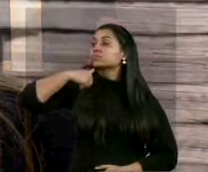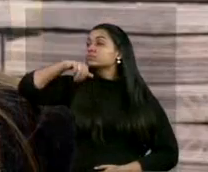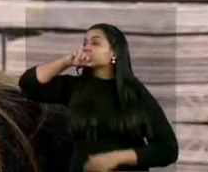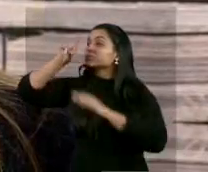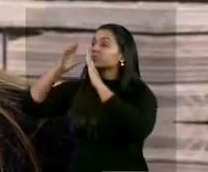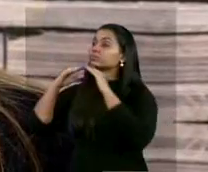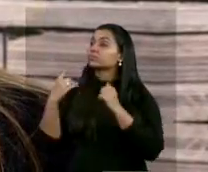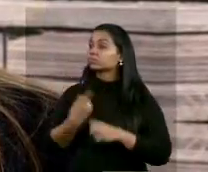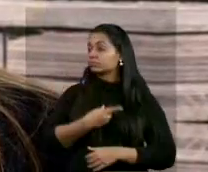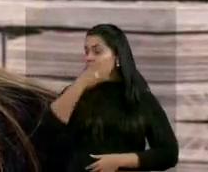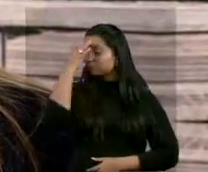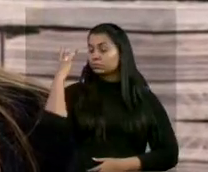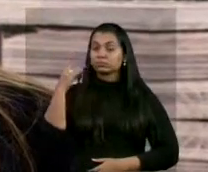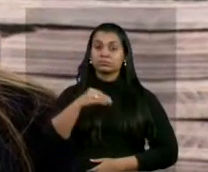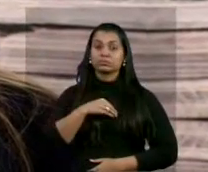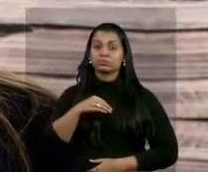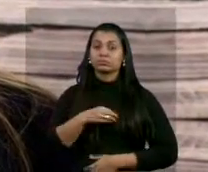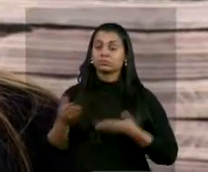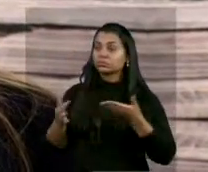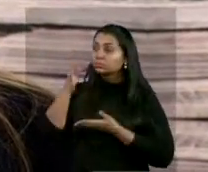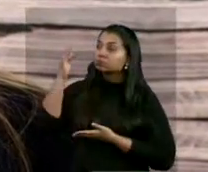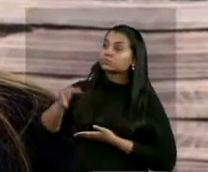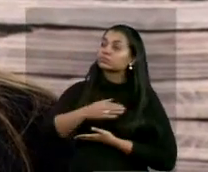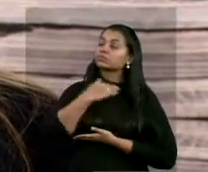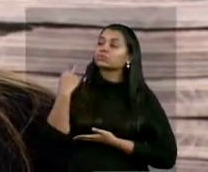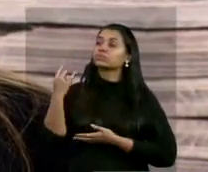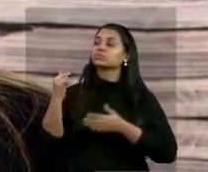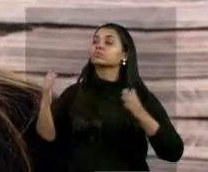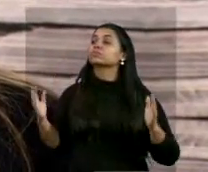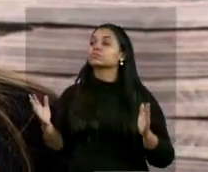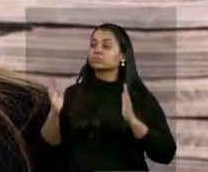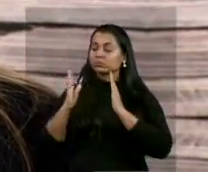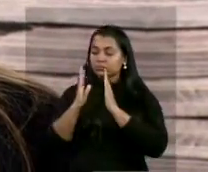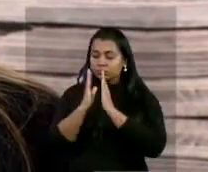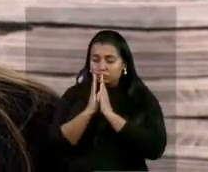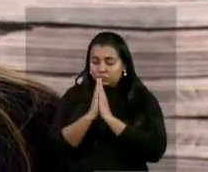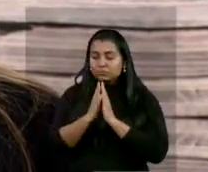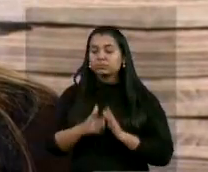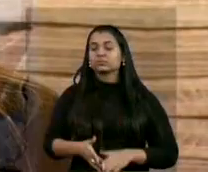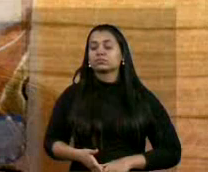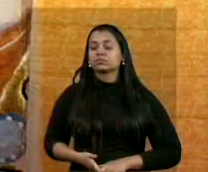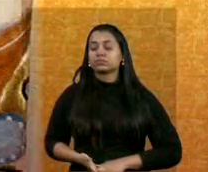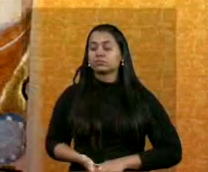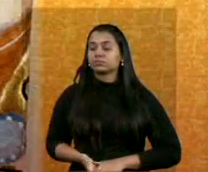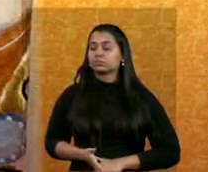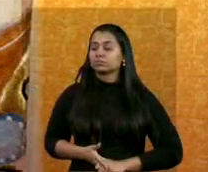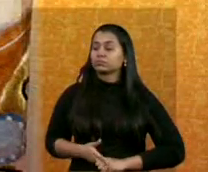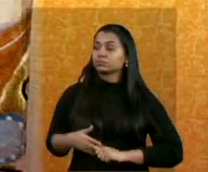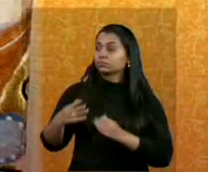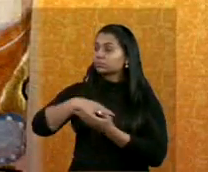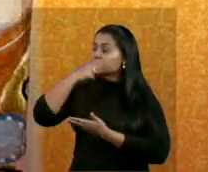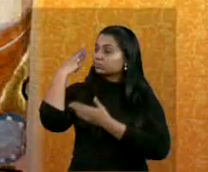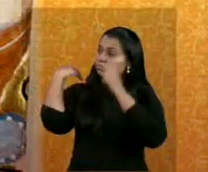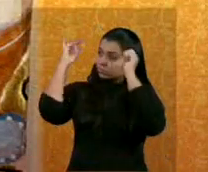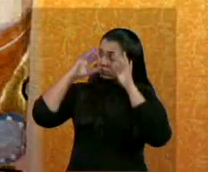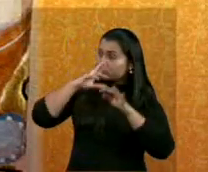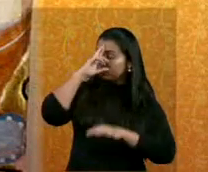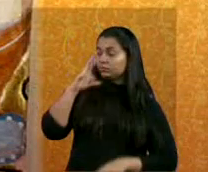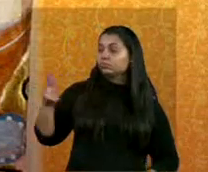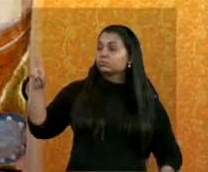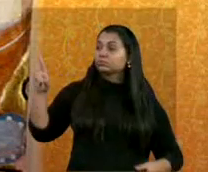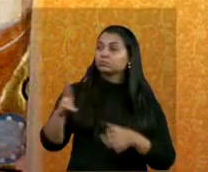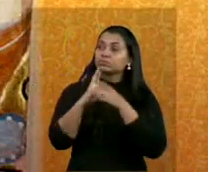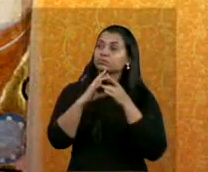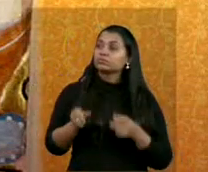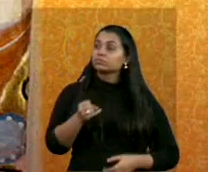Maria, Mãe de Deus, rogai por nós, pecadores, agora e na hora de nossa morte. Amém. Ave Maria,